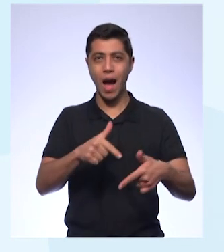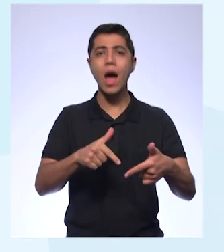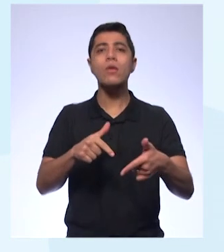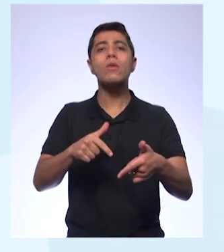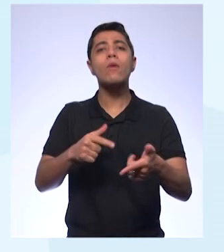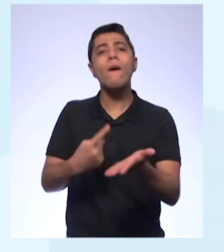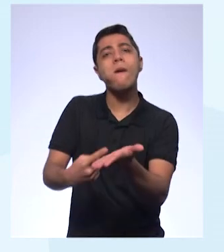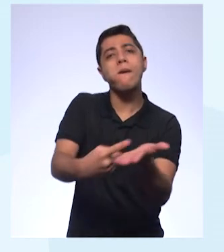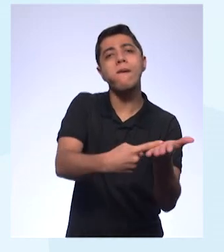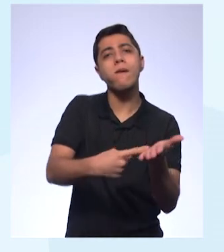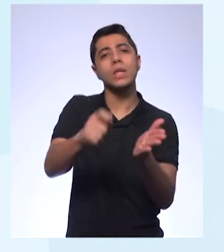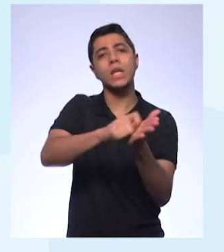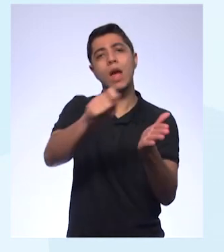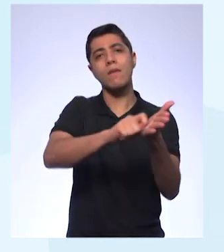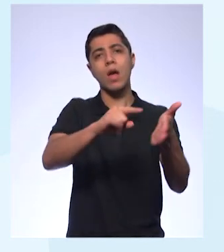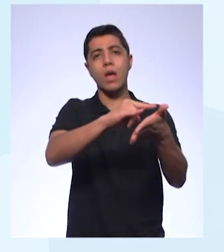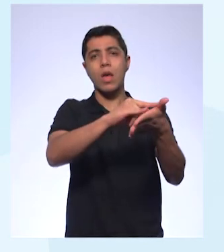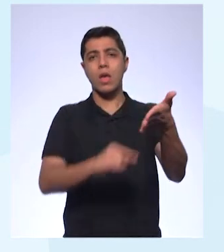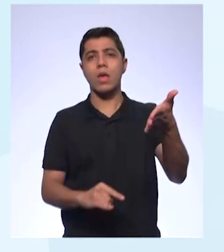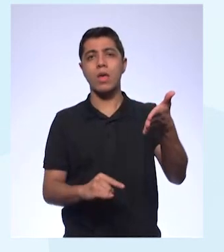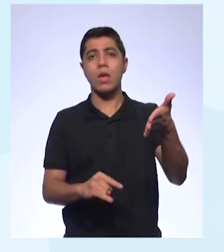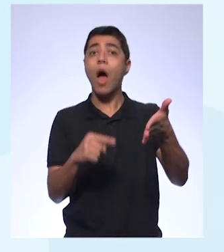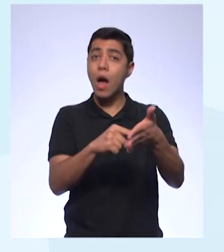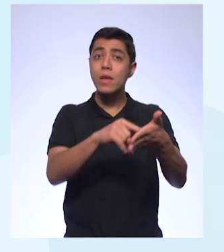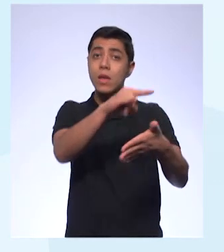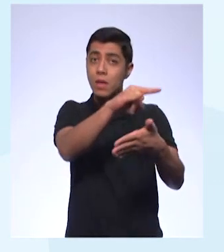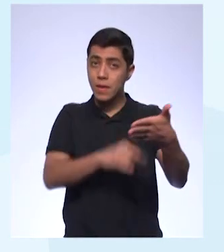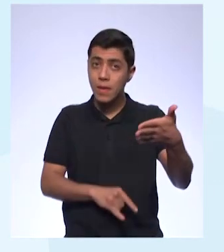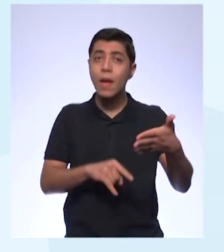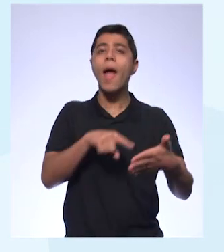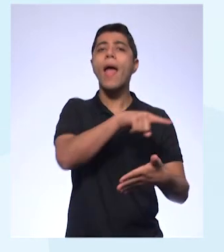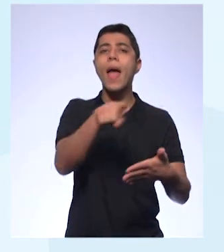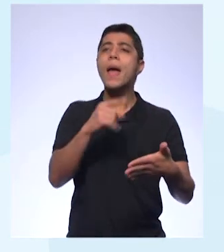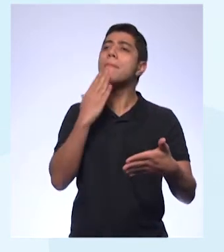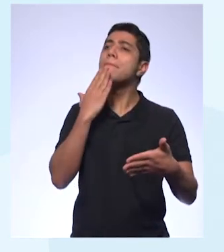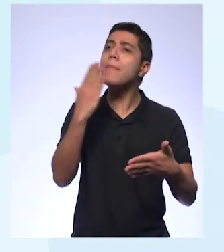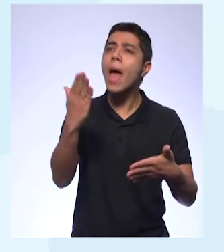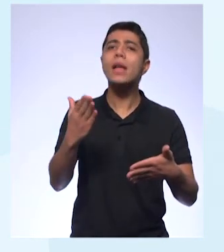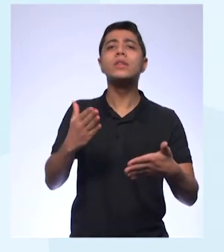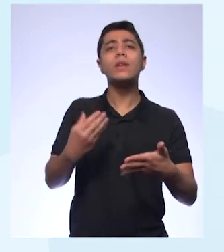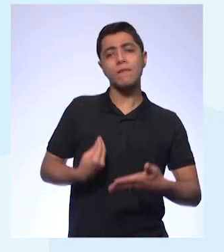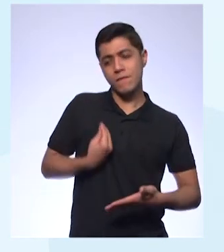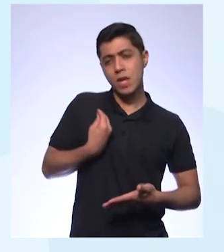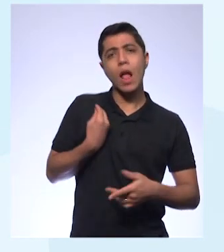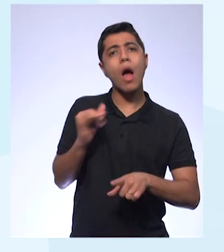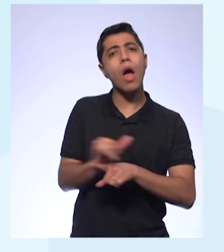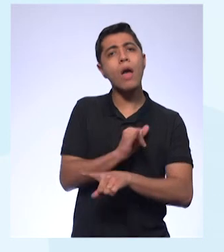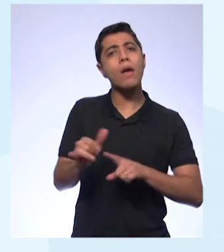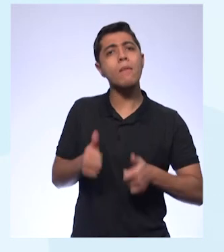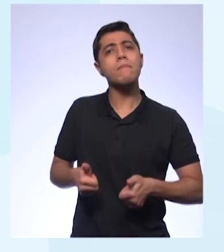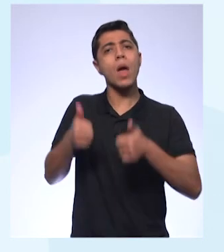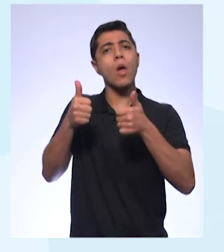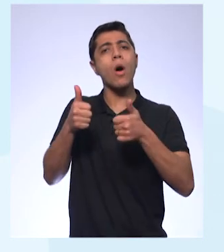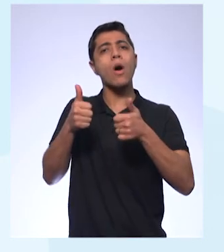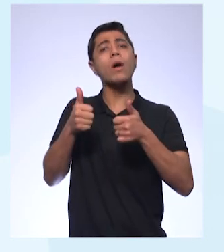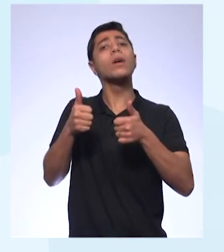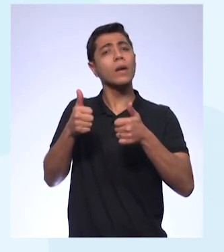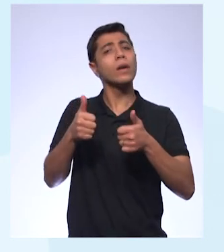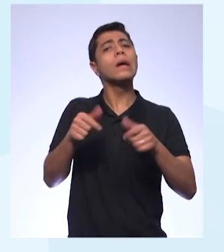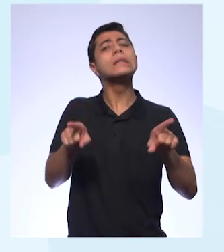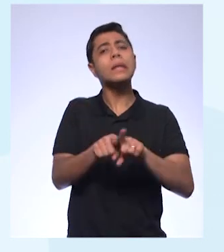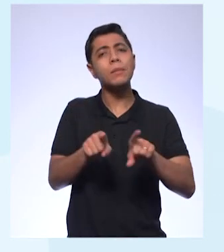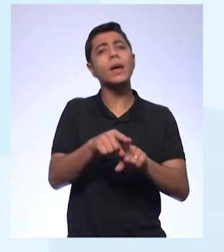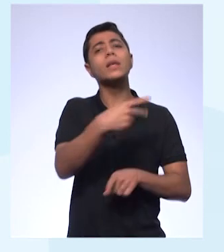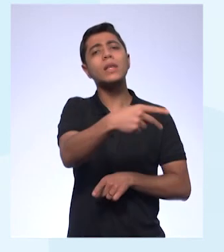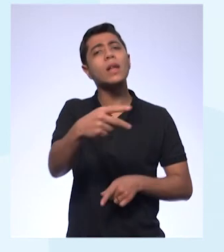trabalho, né? Tinha até um trecho desse documento onde eles mencionaram que a vida deles, dos trabalhadores, se assemelhava